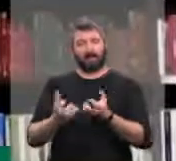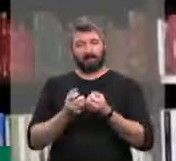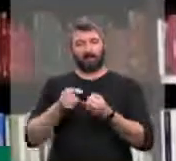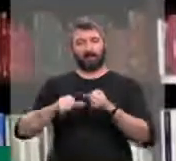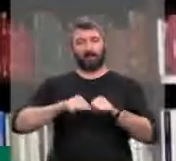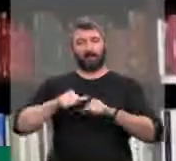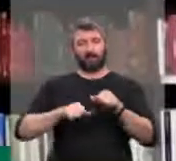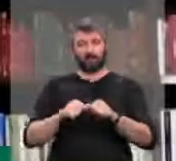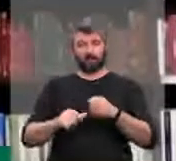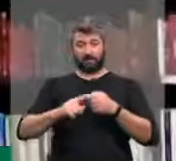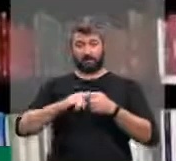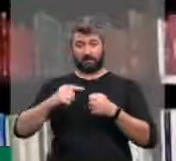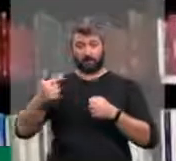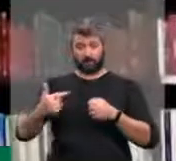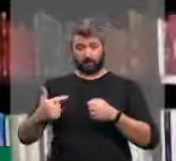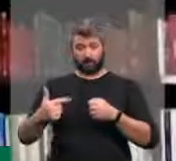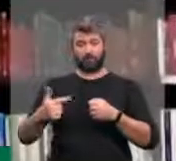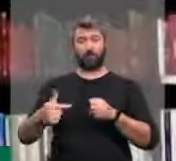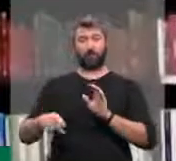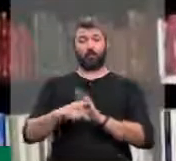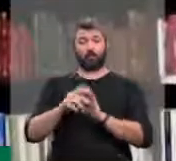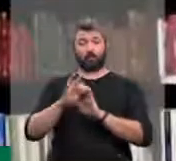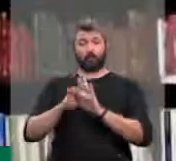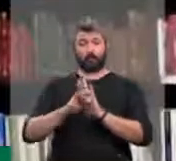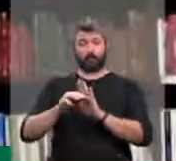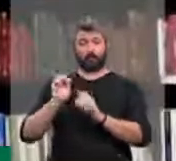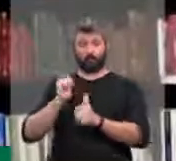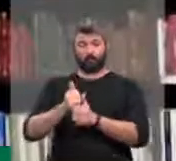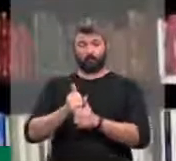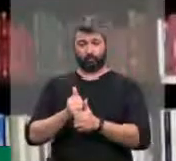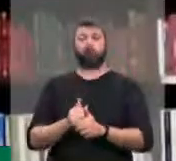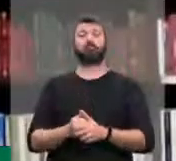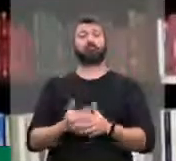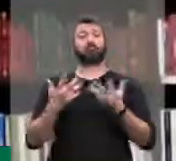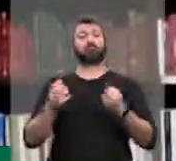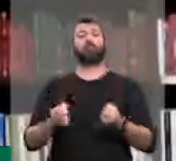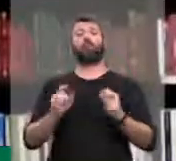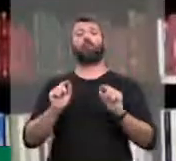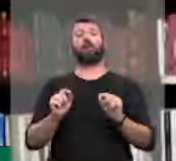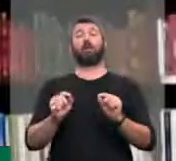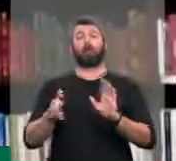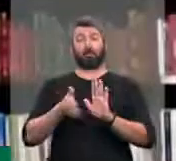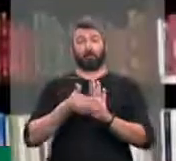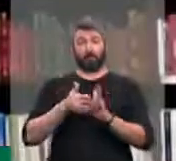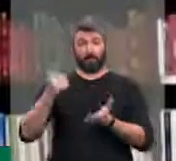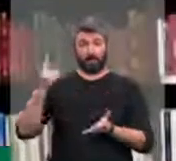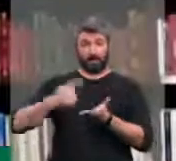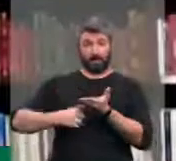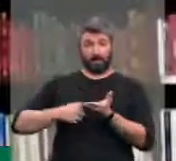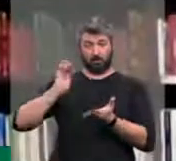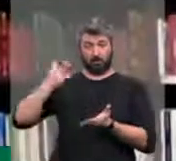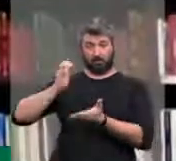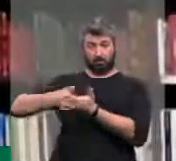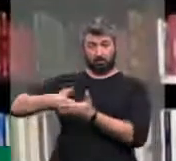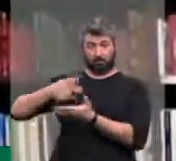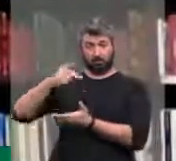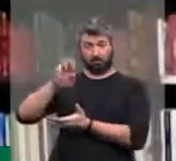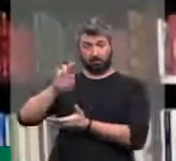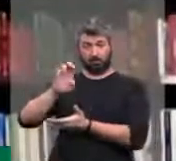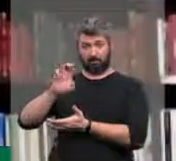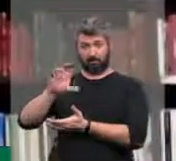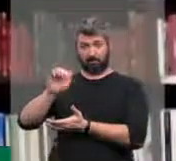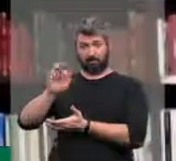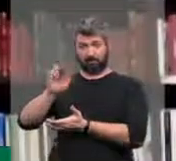No caput do artigo 2º do substitutivo, estamos admitindo que as propostas de acordo direto para pagamento de precatório nos